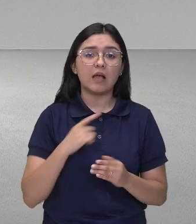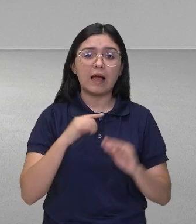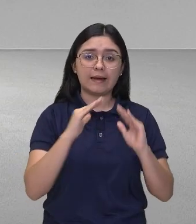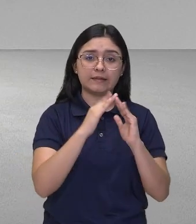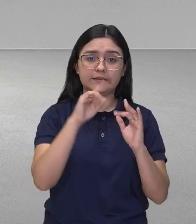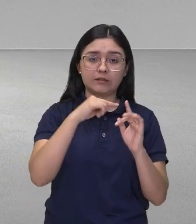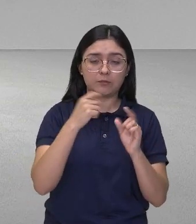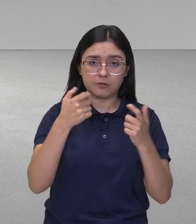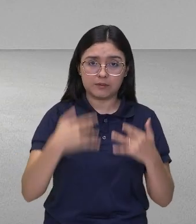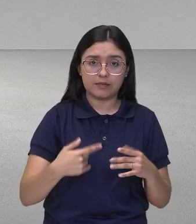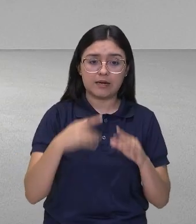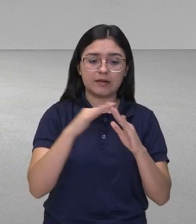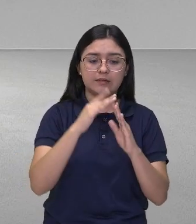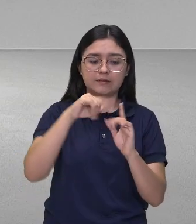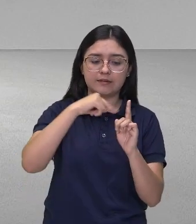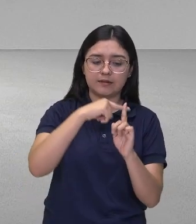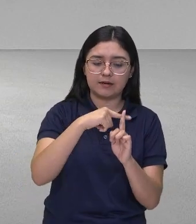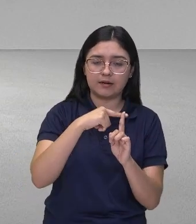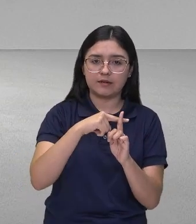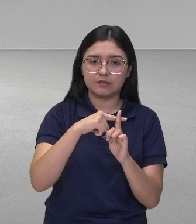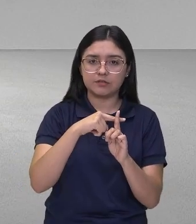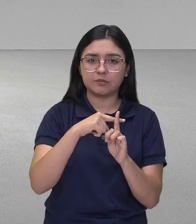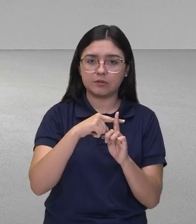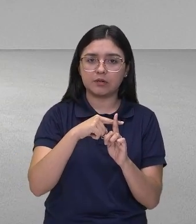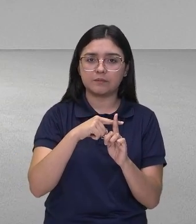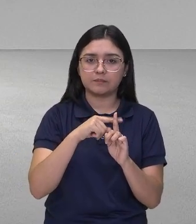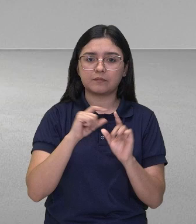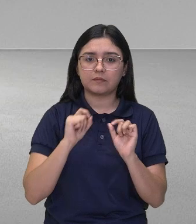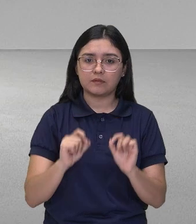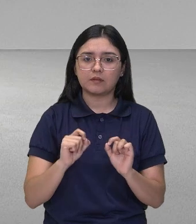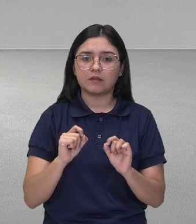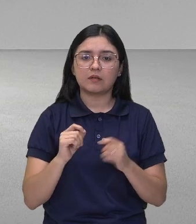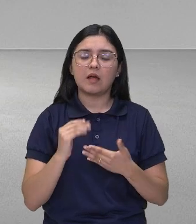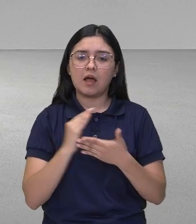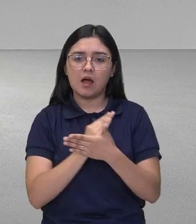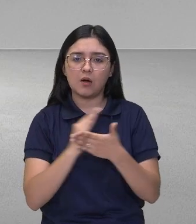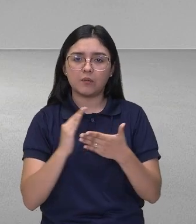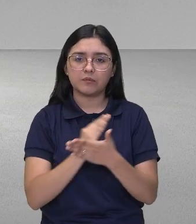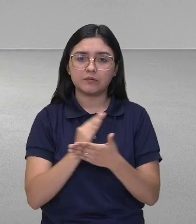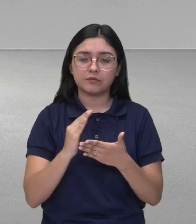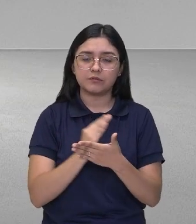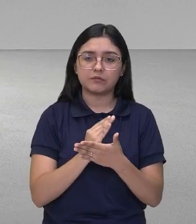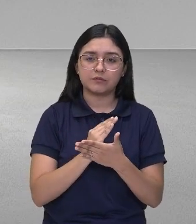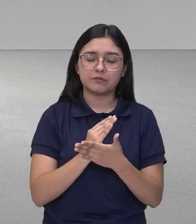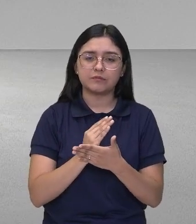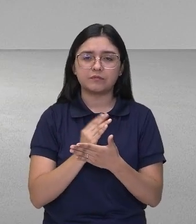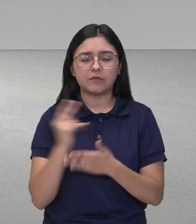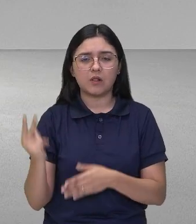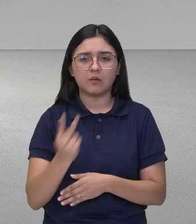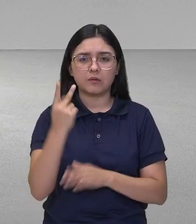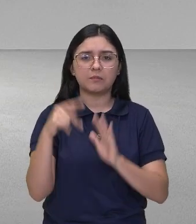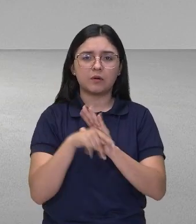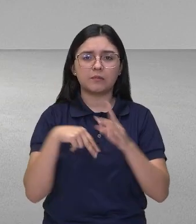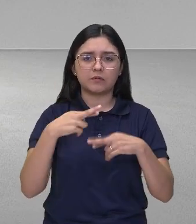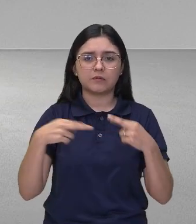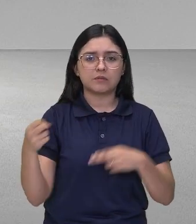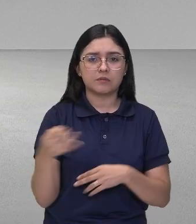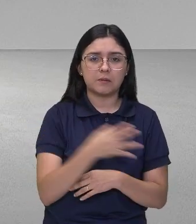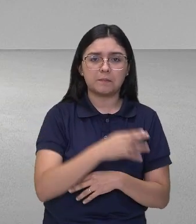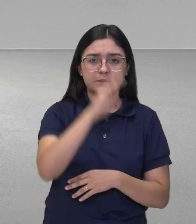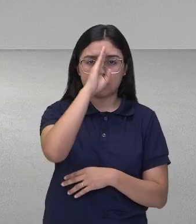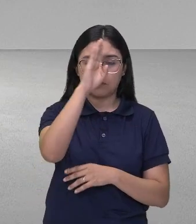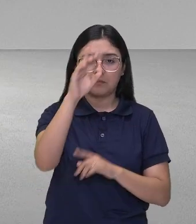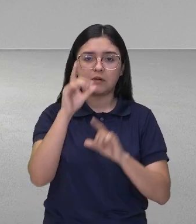como eu falei para vocês, ela pega, então, alguns valores desse, então, renascimento, principalmente